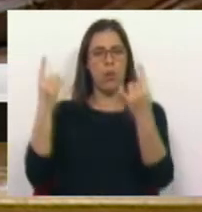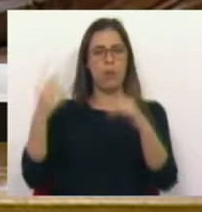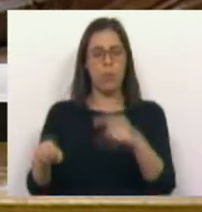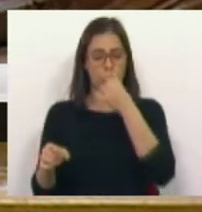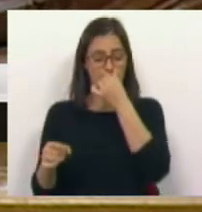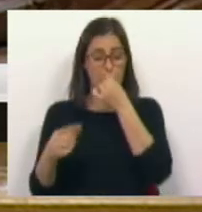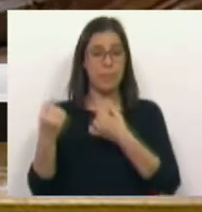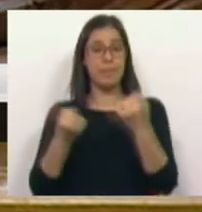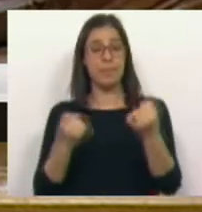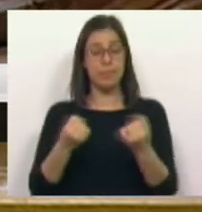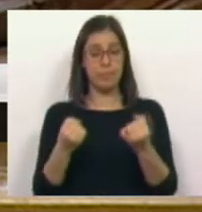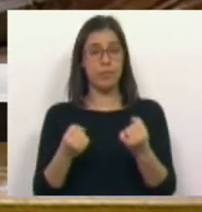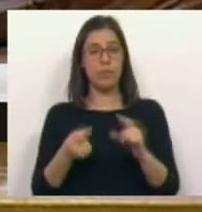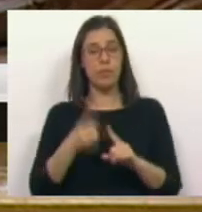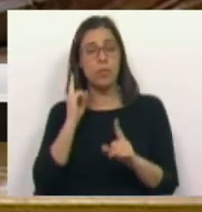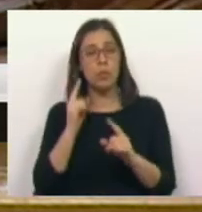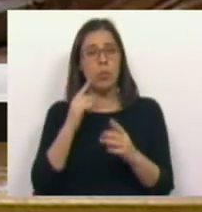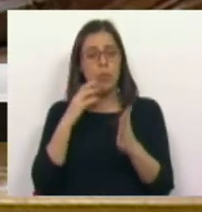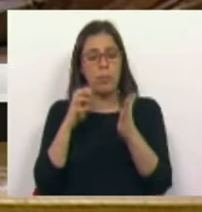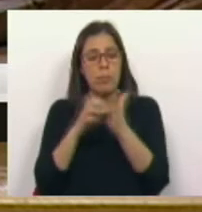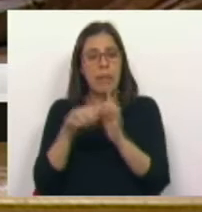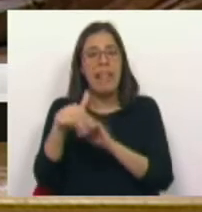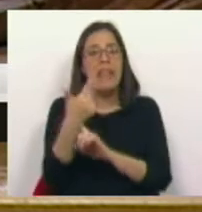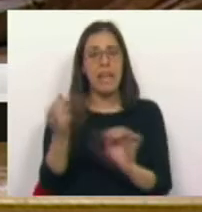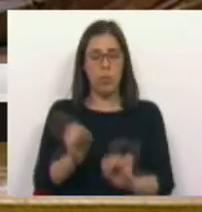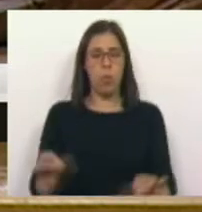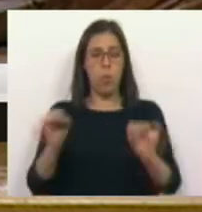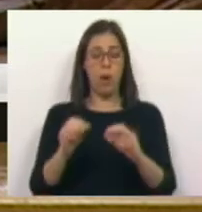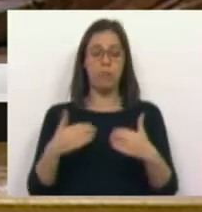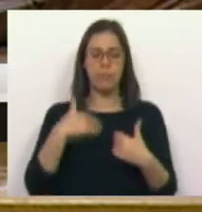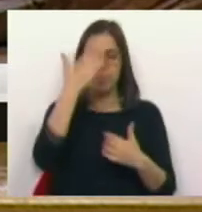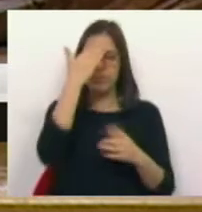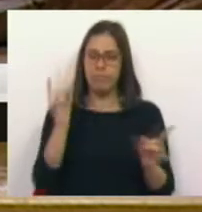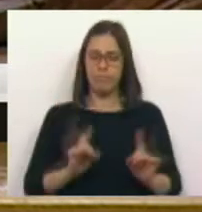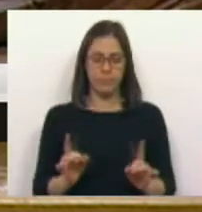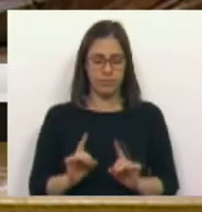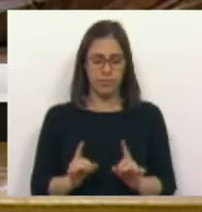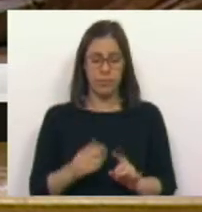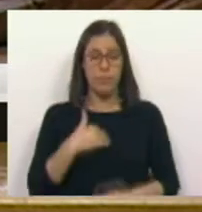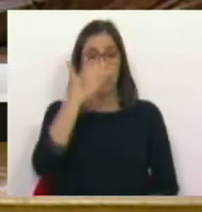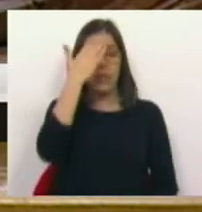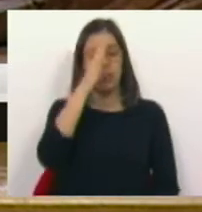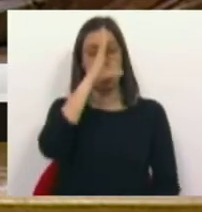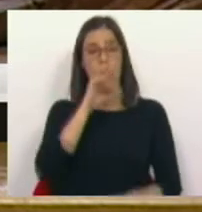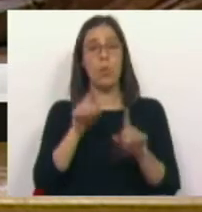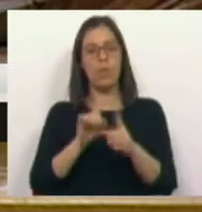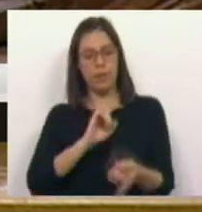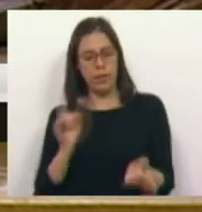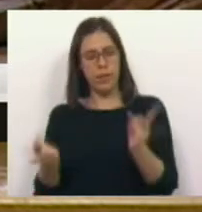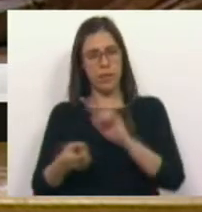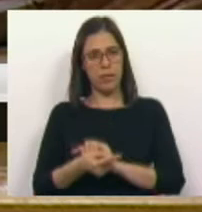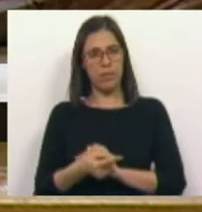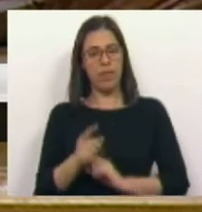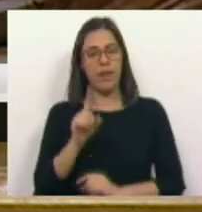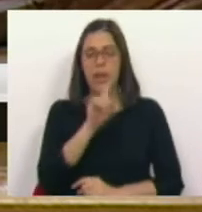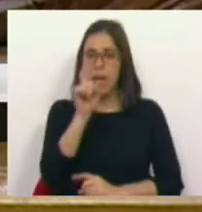eletrónicas em veículos automóveis não identificados como táxi. Nós achamos que não. Achamos que o Governo inverte os